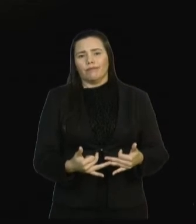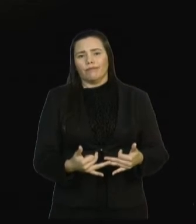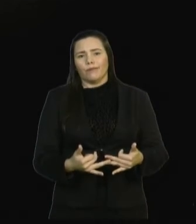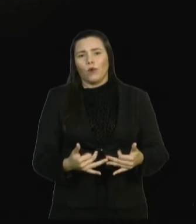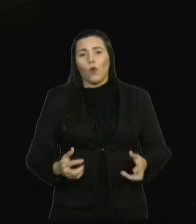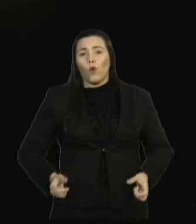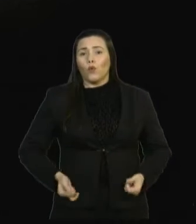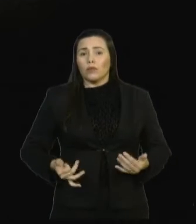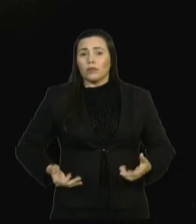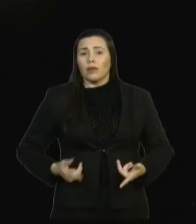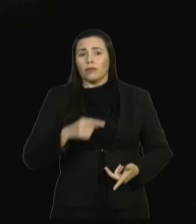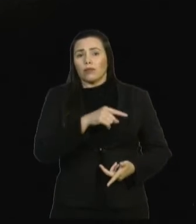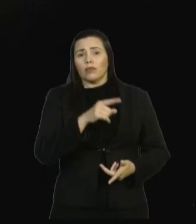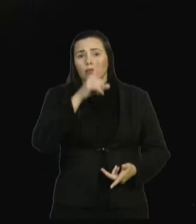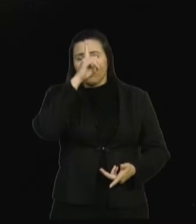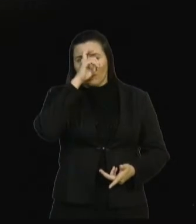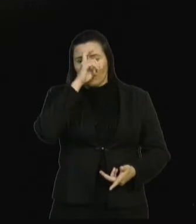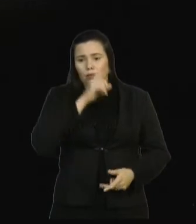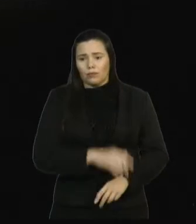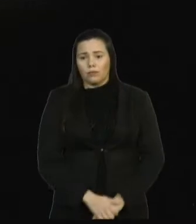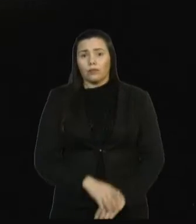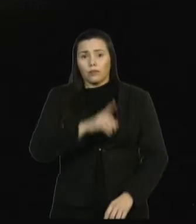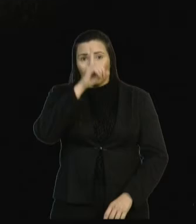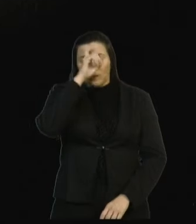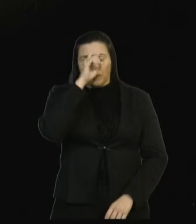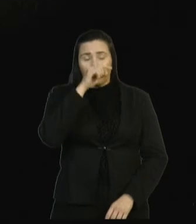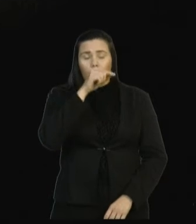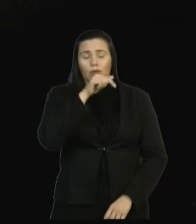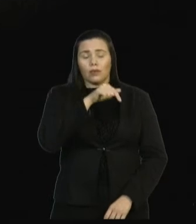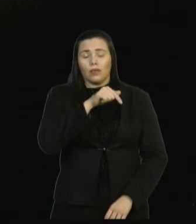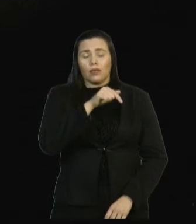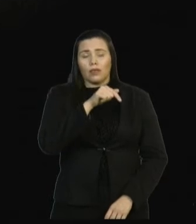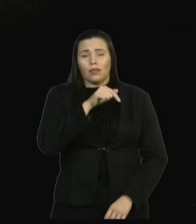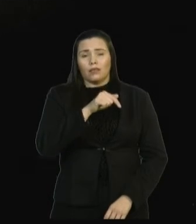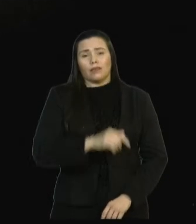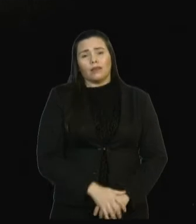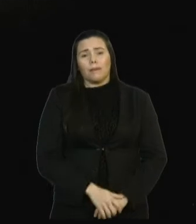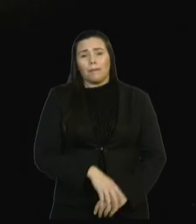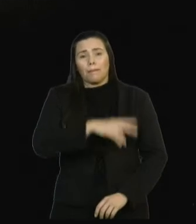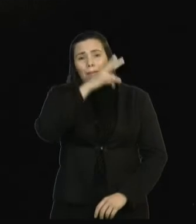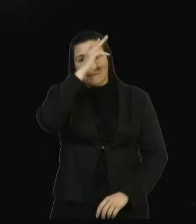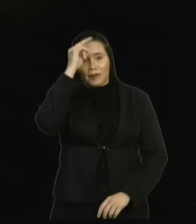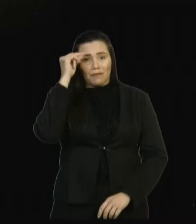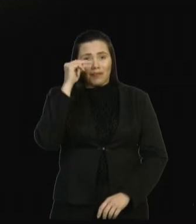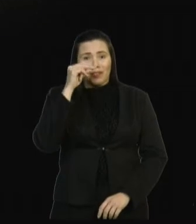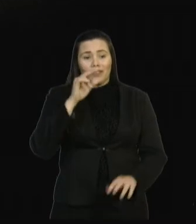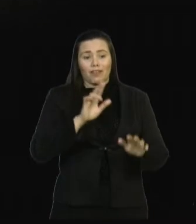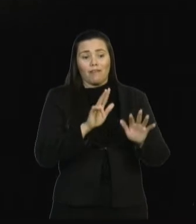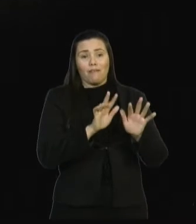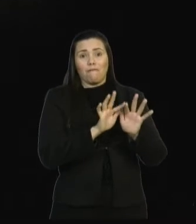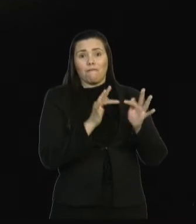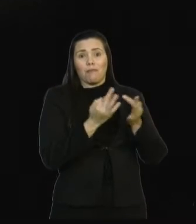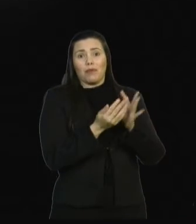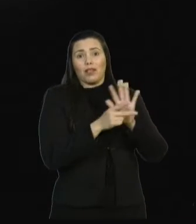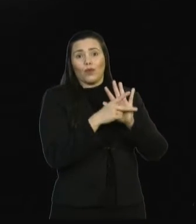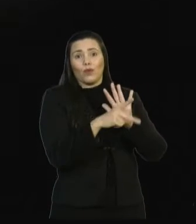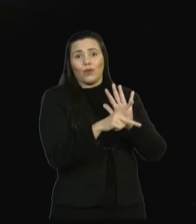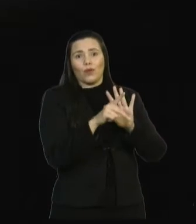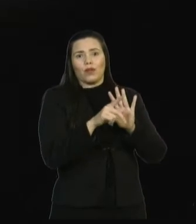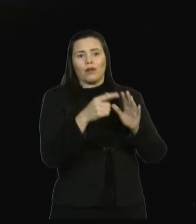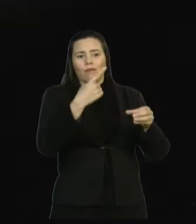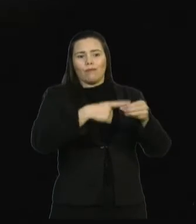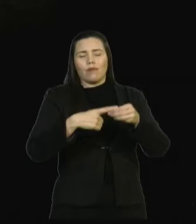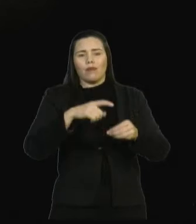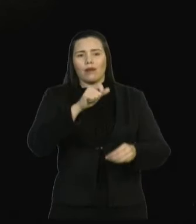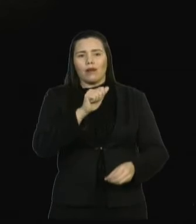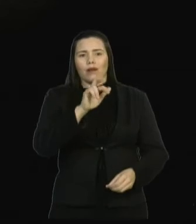isso, por se tratar de um hospital regional, ele não se esgota à circunferência dos extremos do município, mas ele